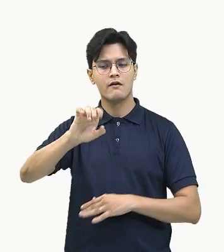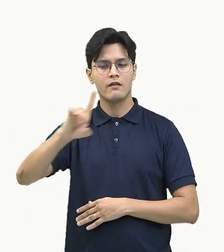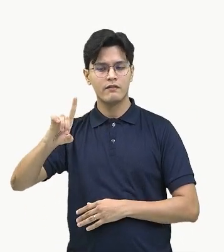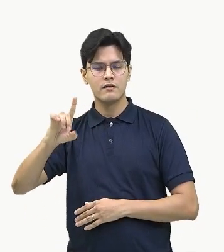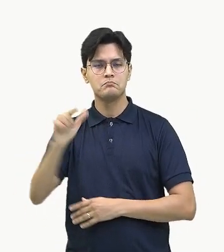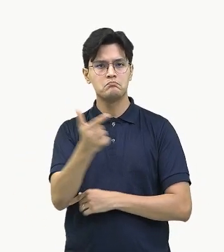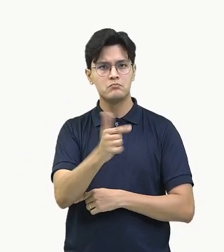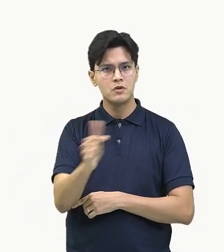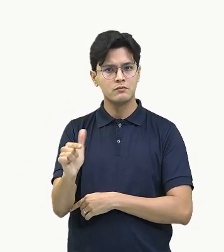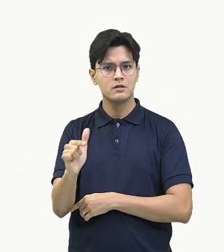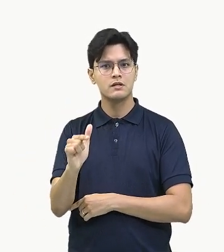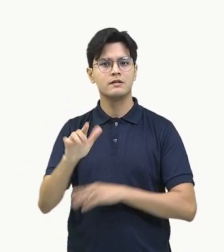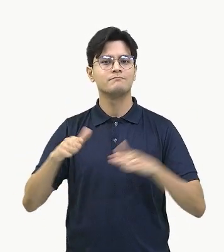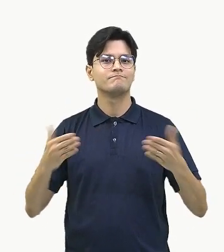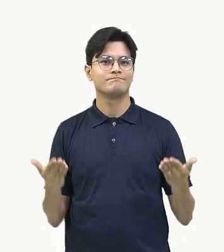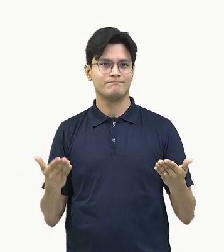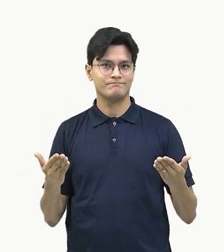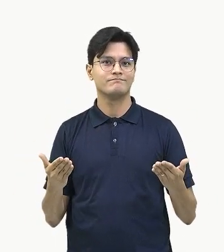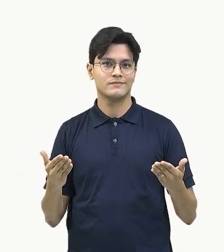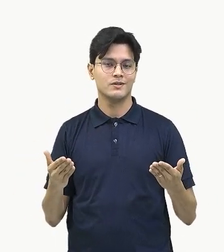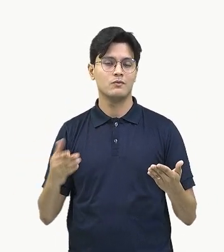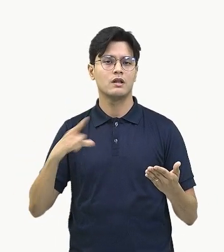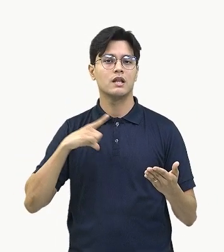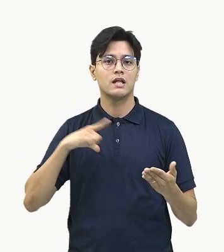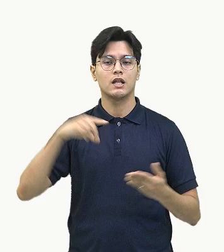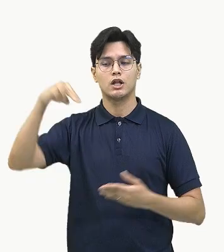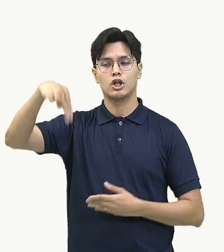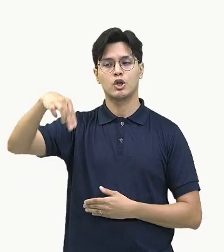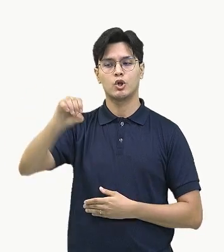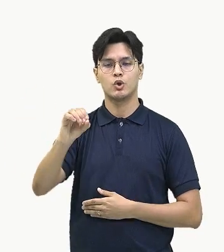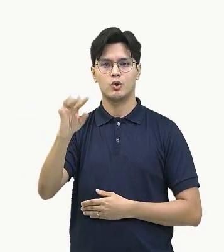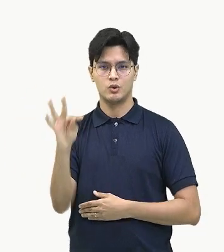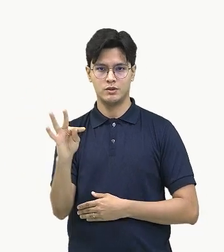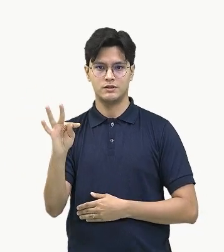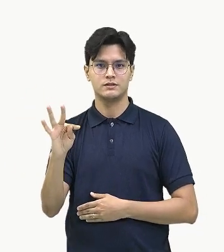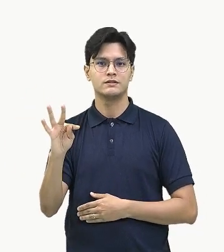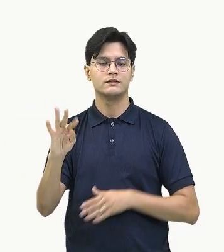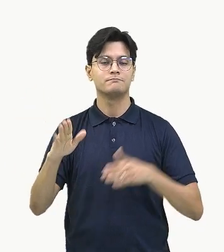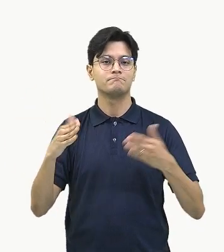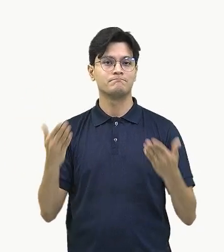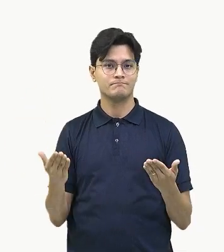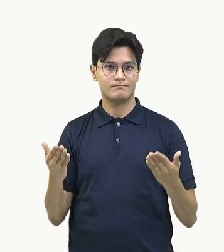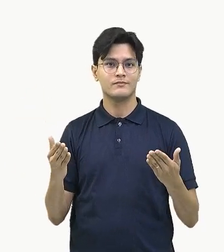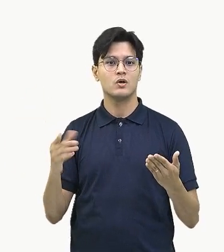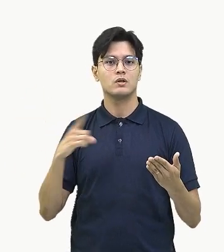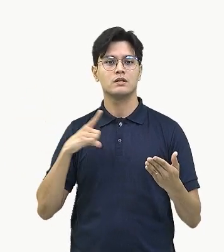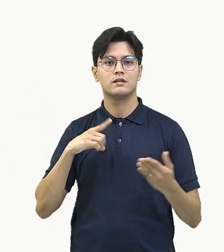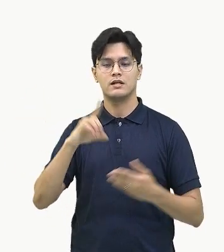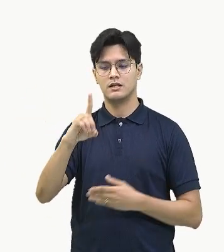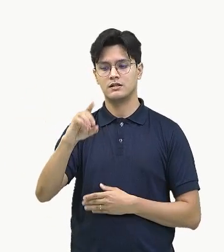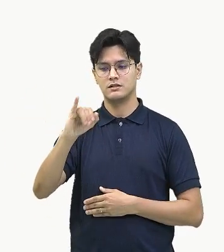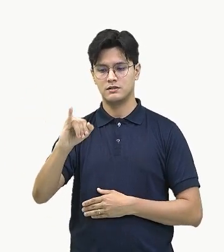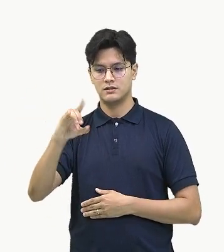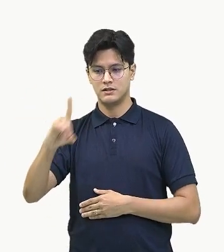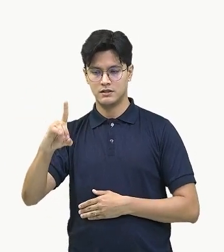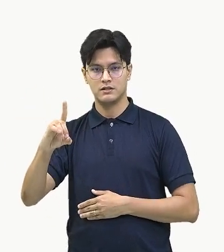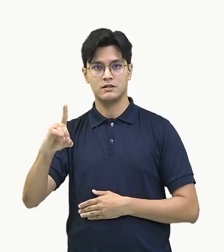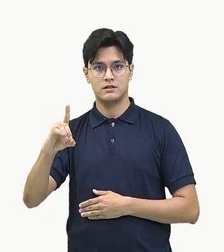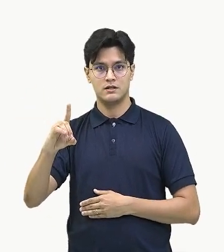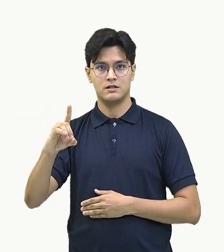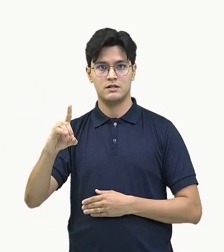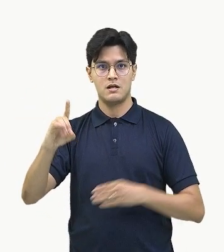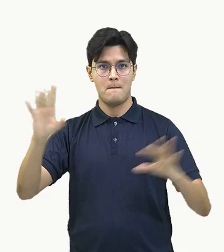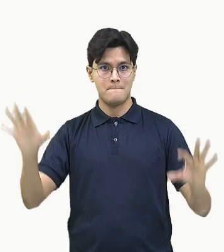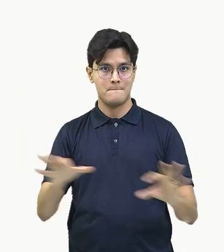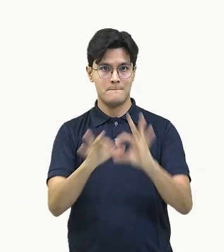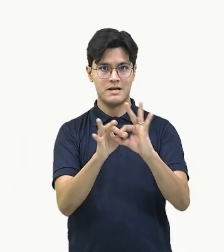Então, a negação ela vem com not e ali você tem a contração didn't, né?